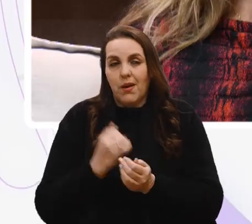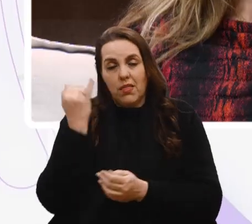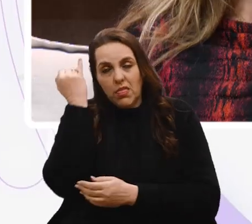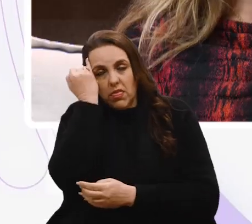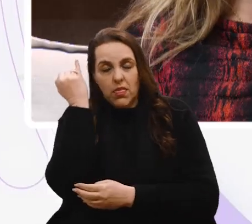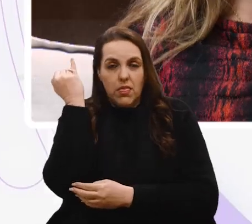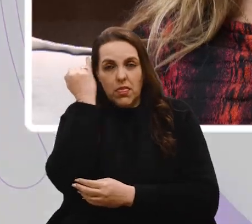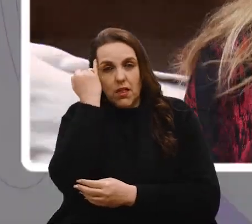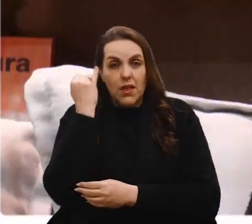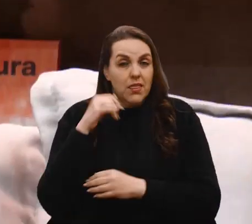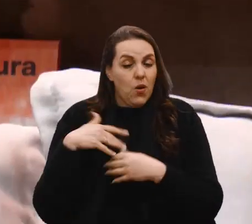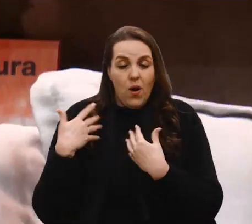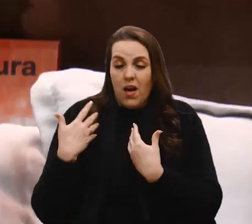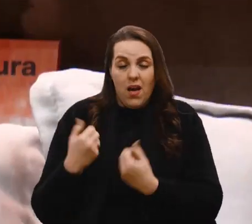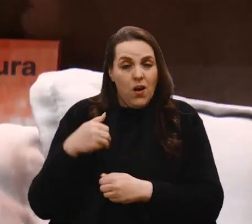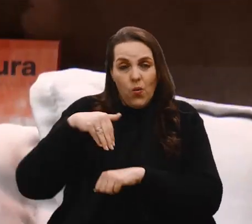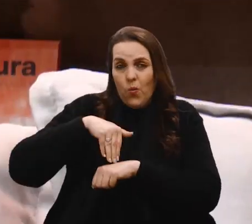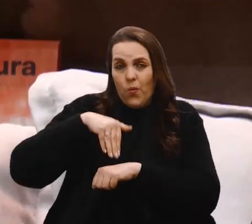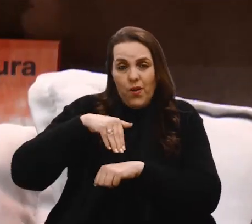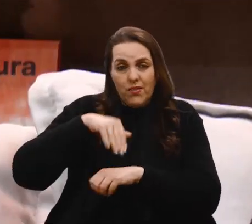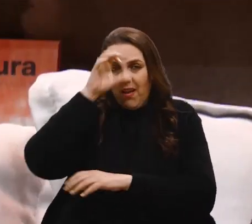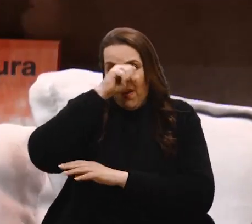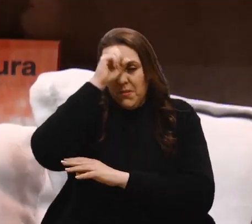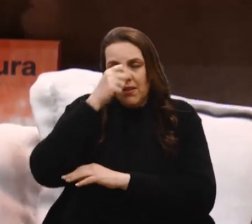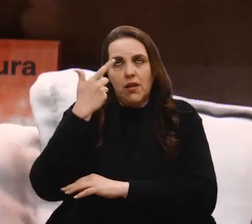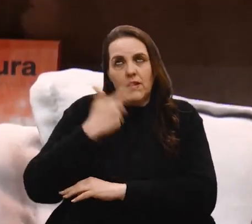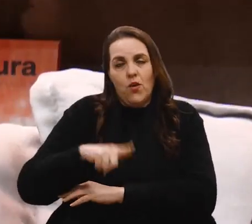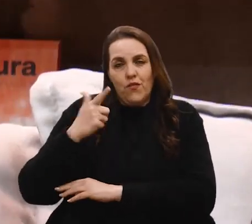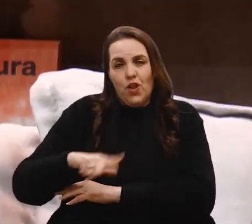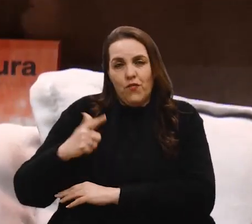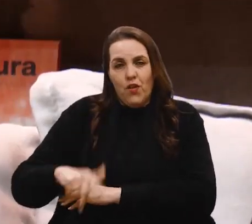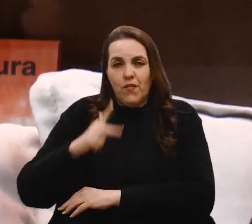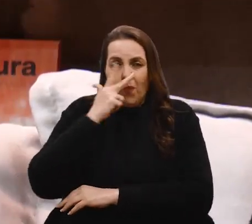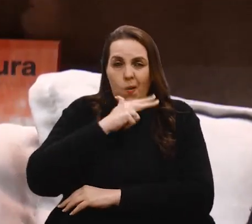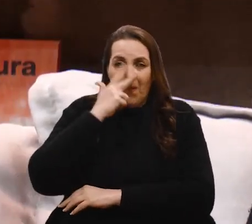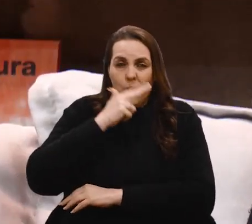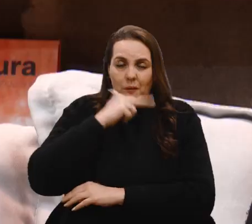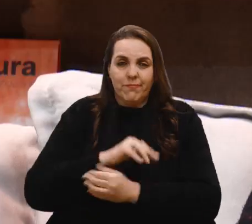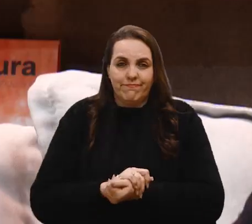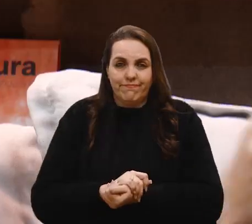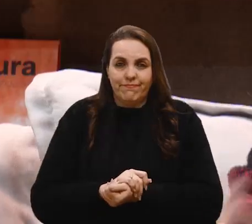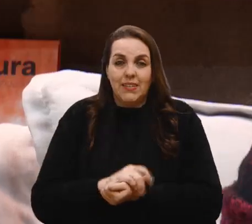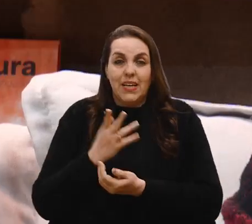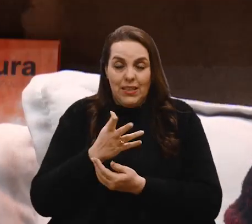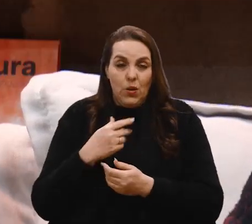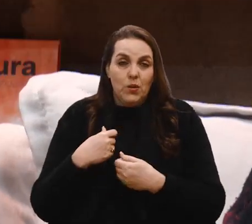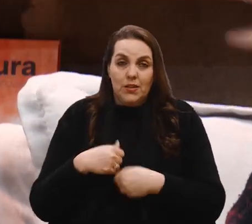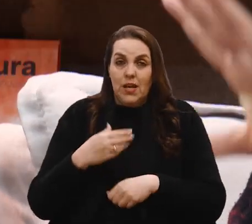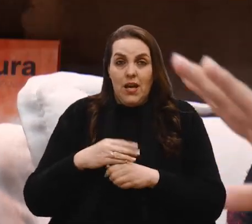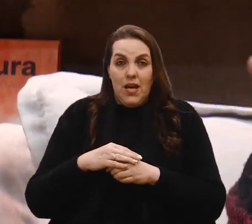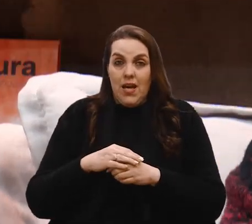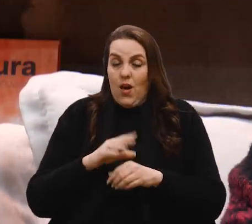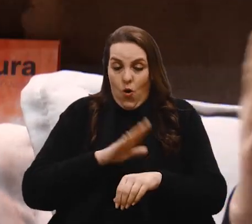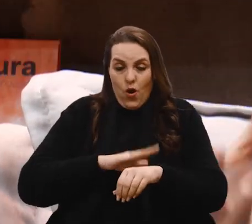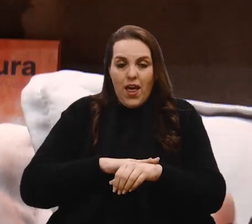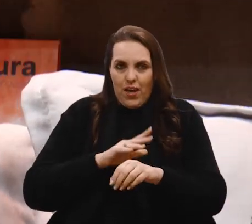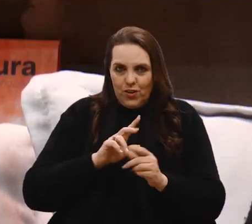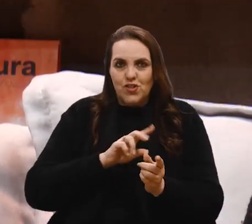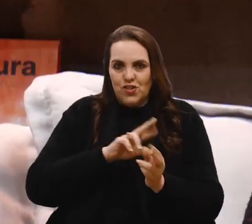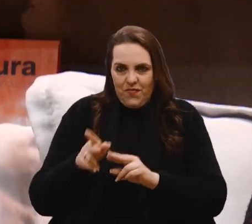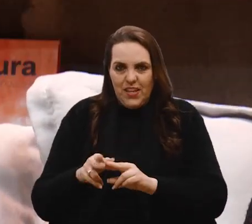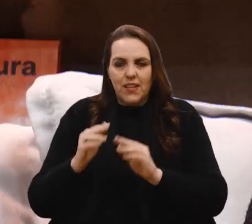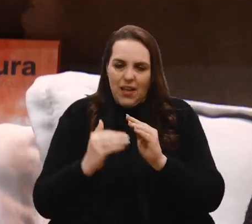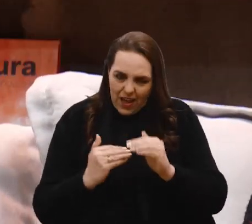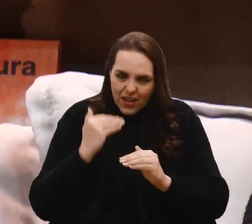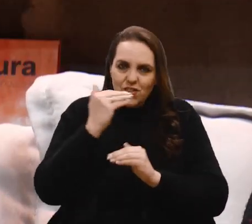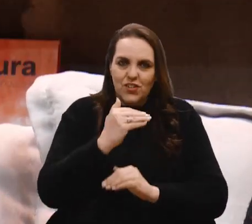dele não tolerar ficar aprendendo mais a mesma coisa. E aí, como não sabem suplementar, passa adiante, quem sabe o